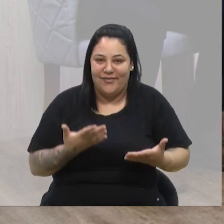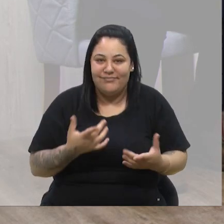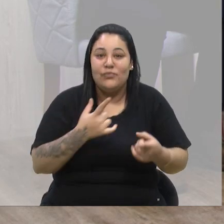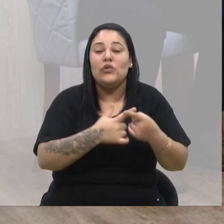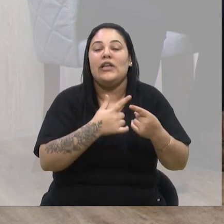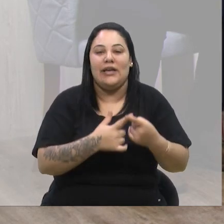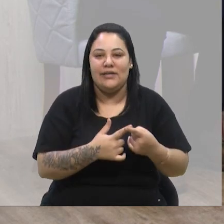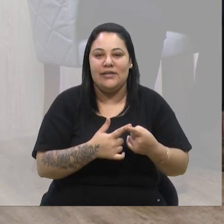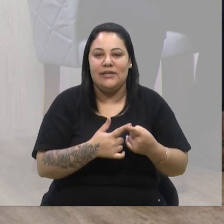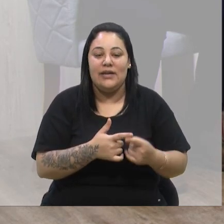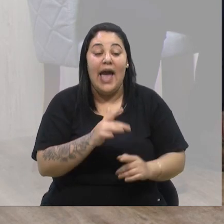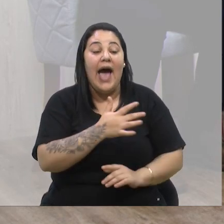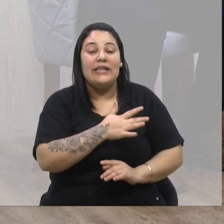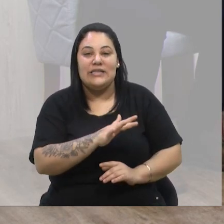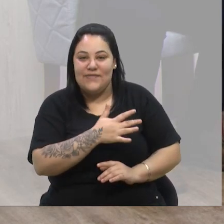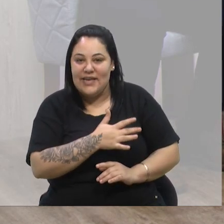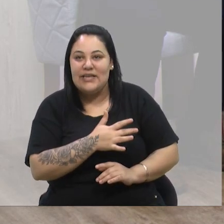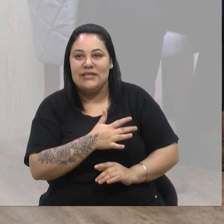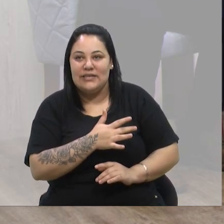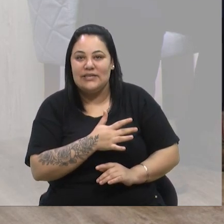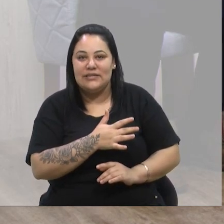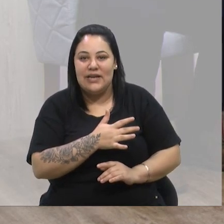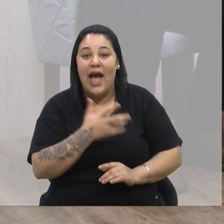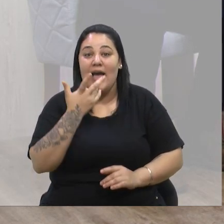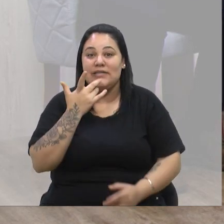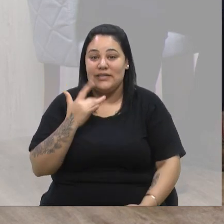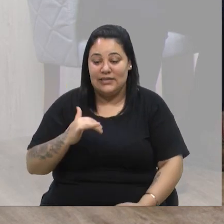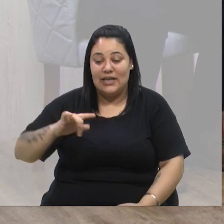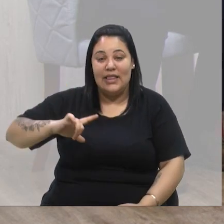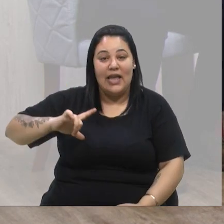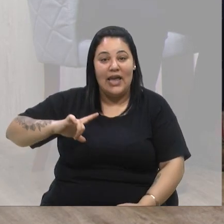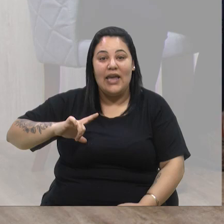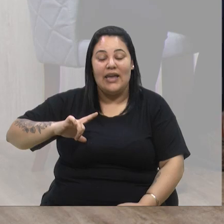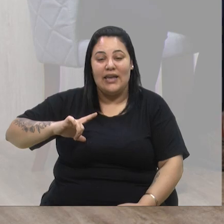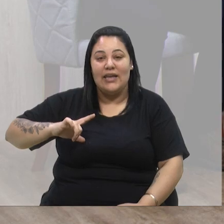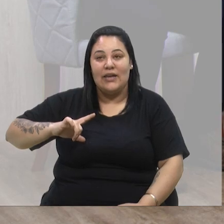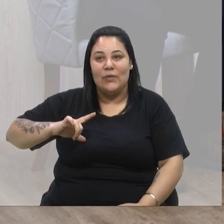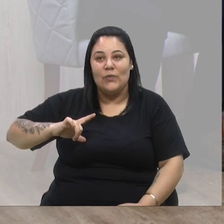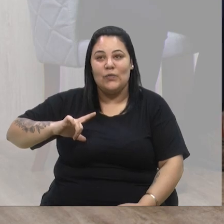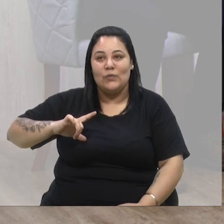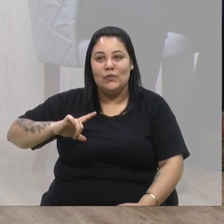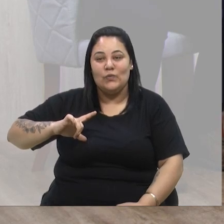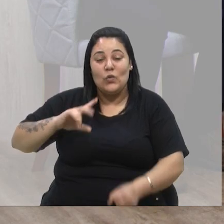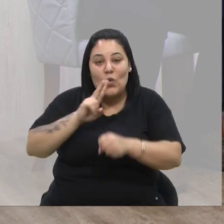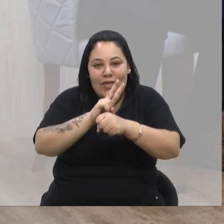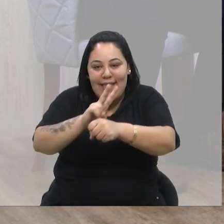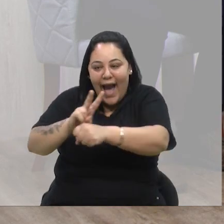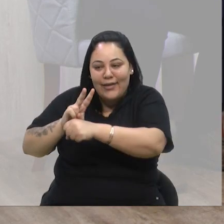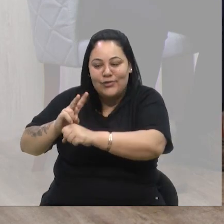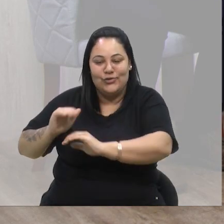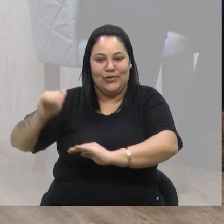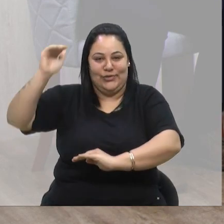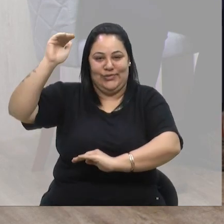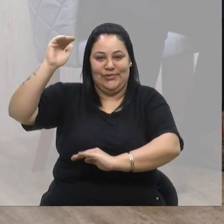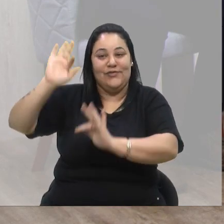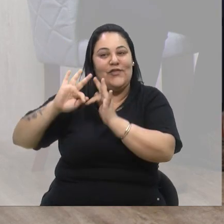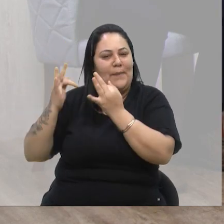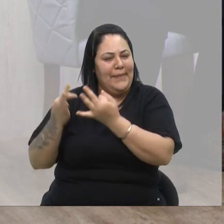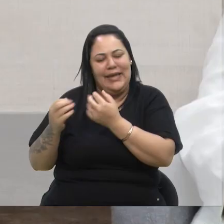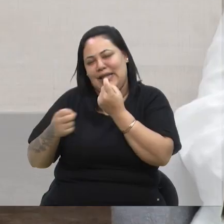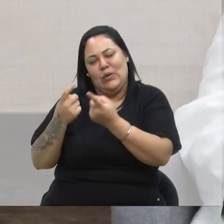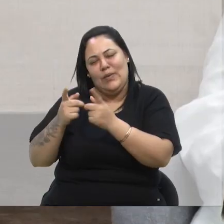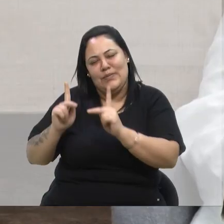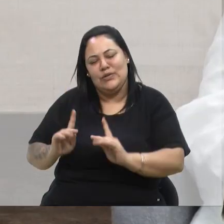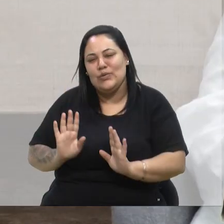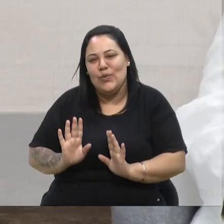quê? Porque muitas vezes, as crianças elas têm até um amparo de um adulto, né? E os